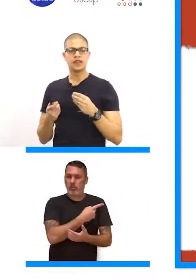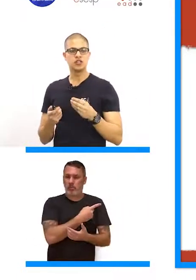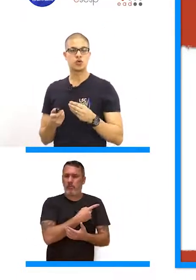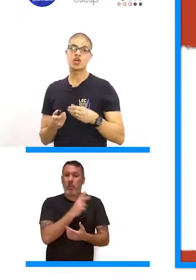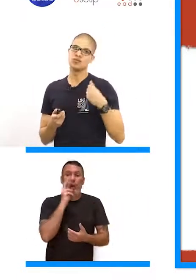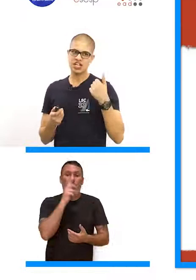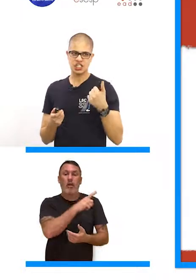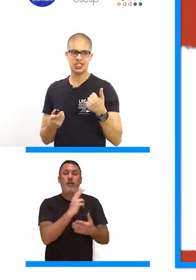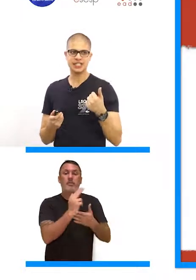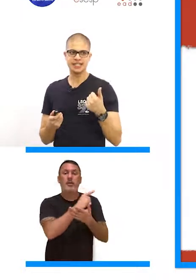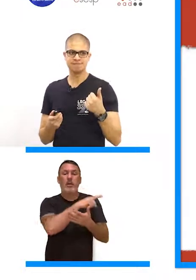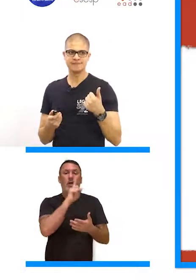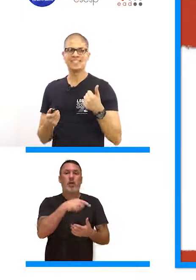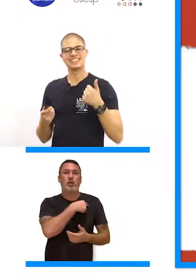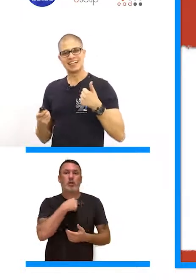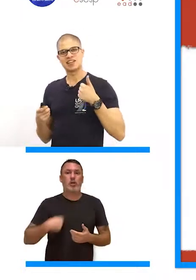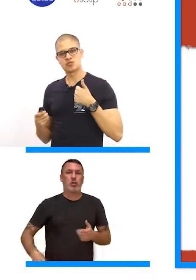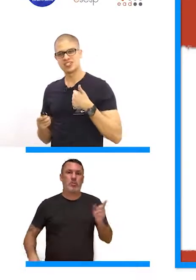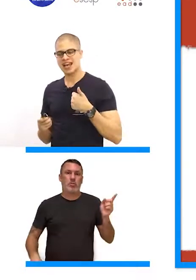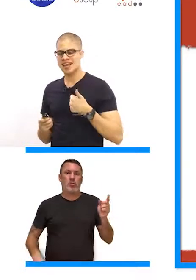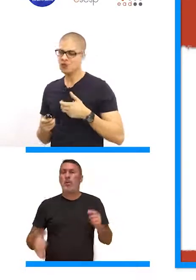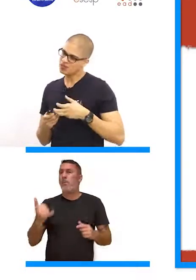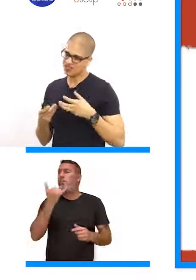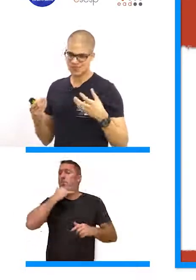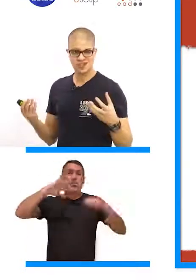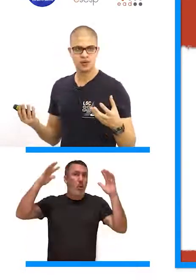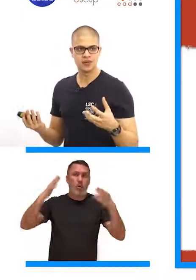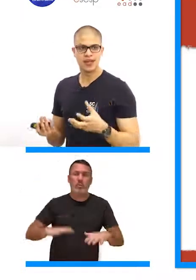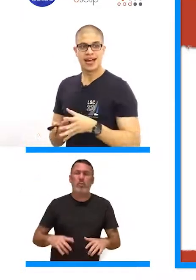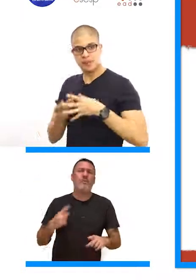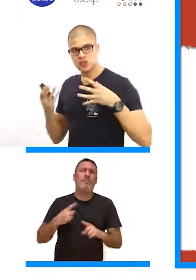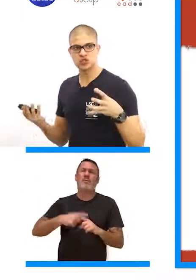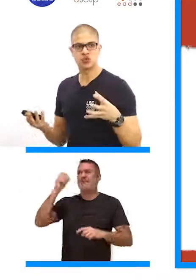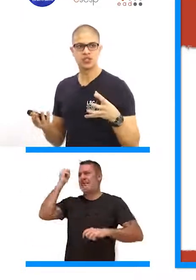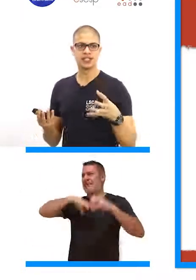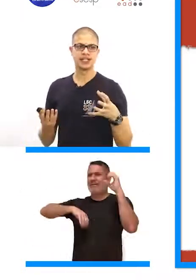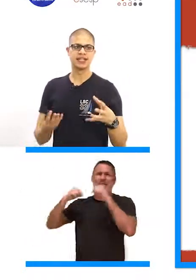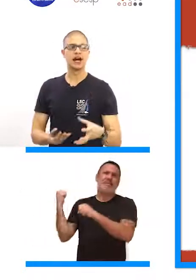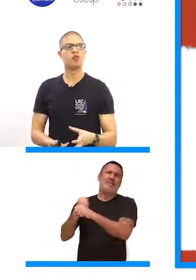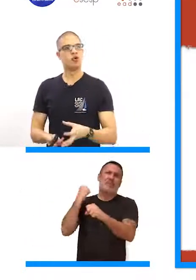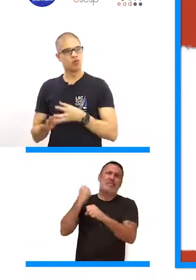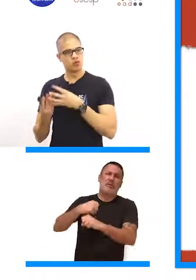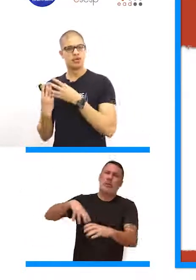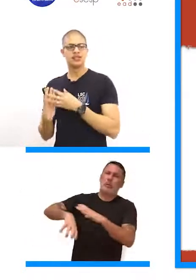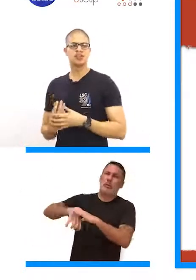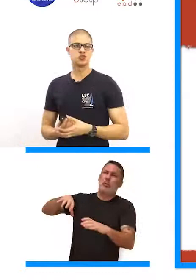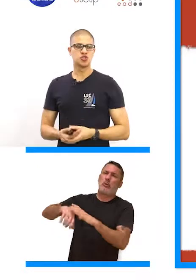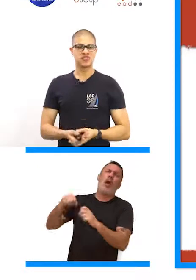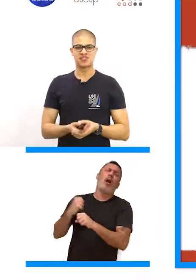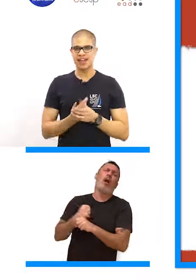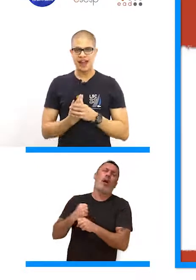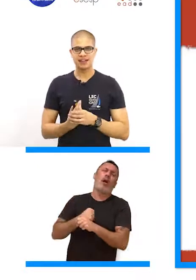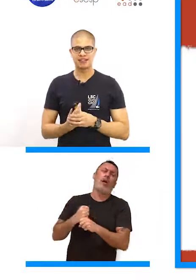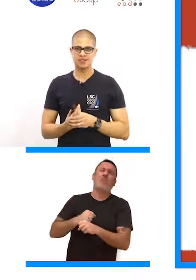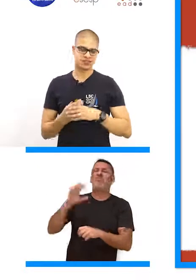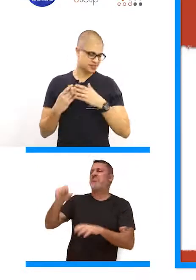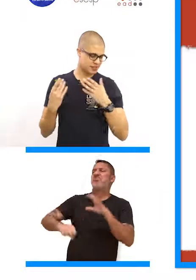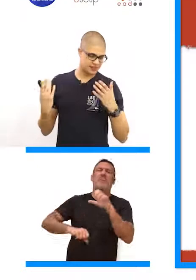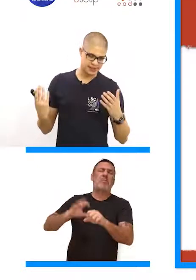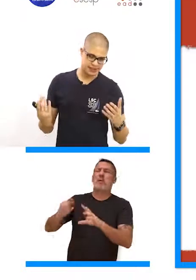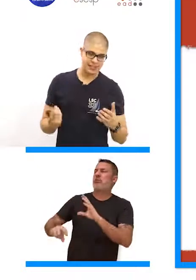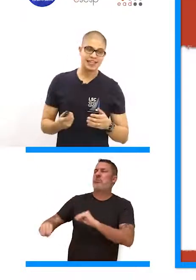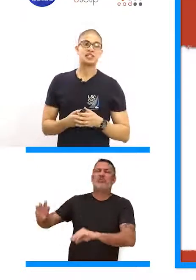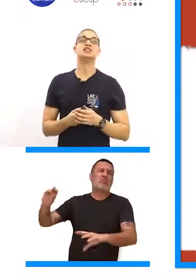Isso ocorreu na China, tá? Associada a uma extração absurda ao longo das últimas